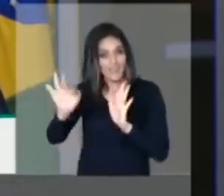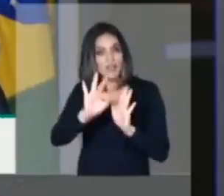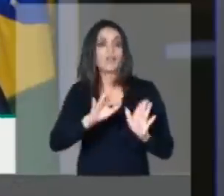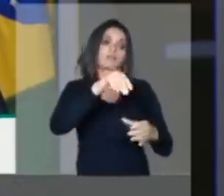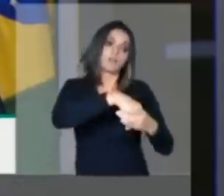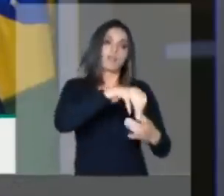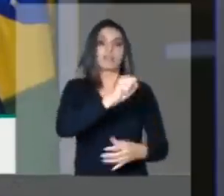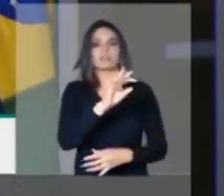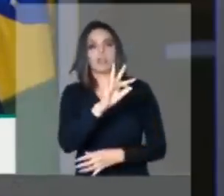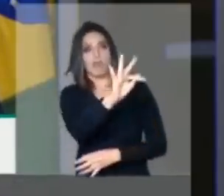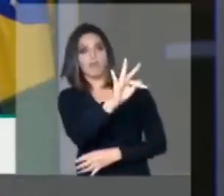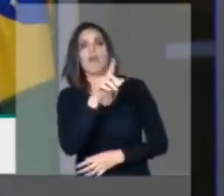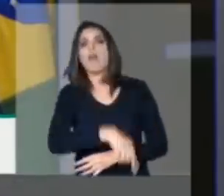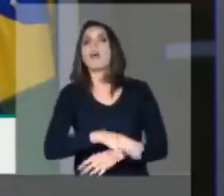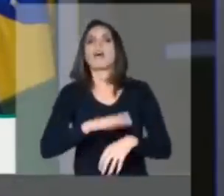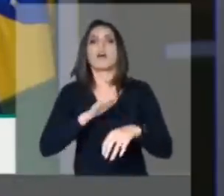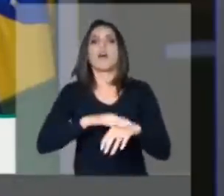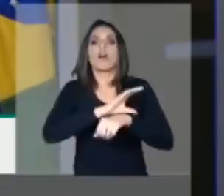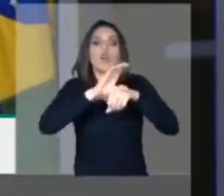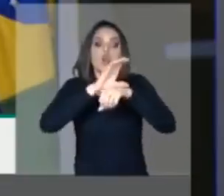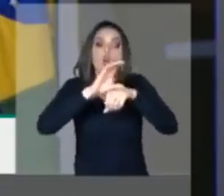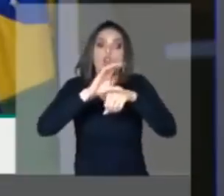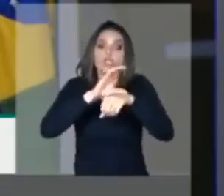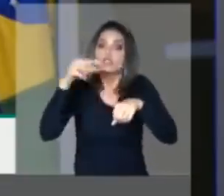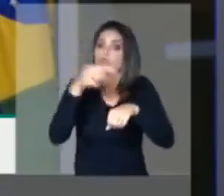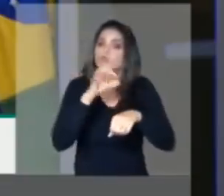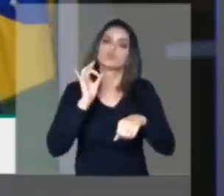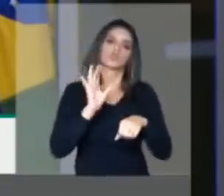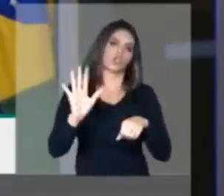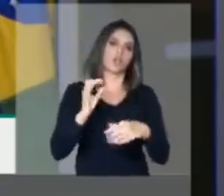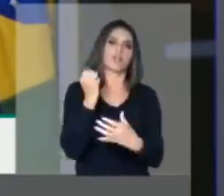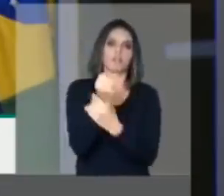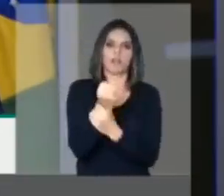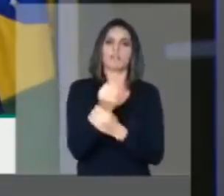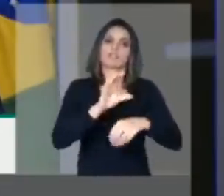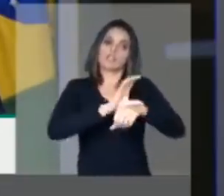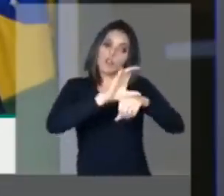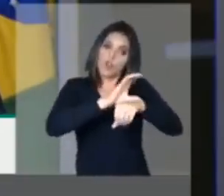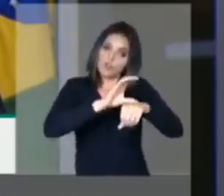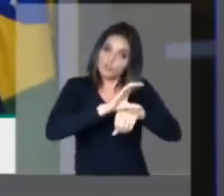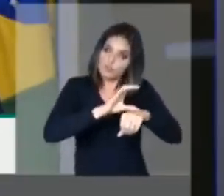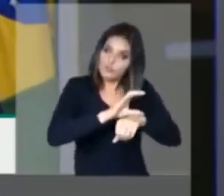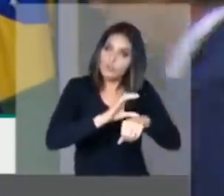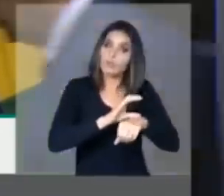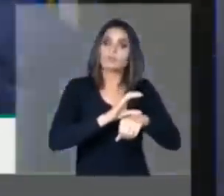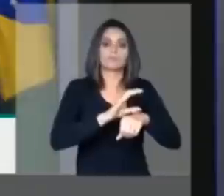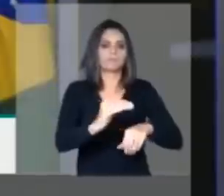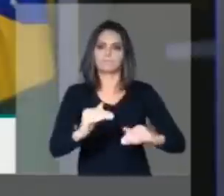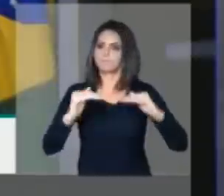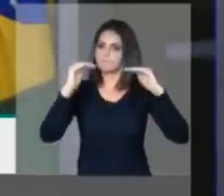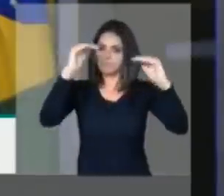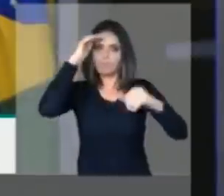Federal pacificar a jurisprudência em relação a questões constitucionais e garantir que a carta constitucional, que a carta política, que a carta magna